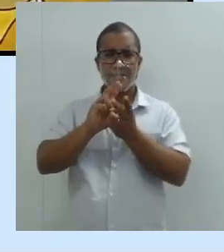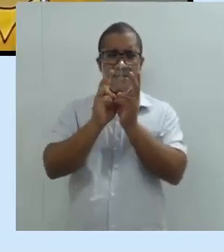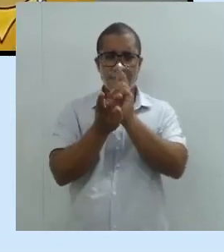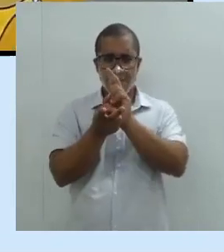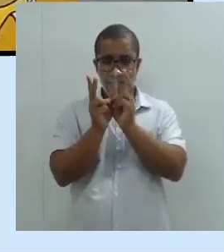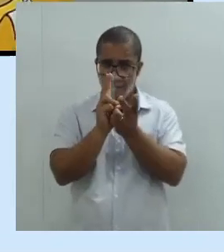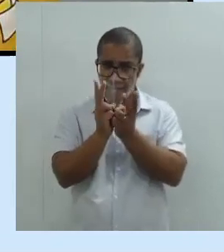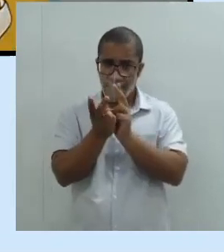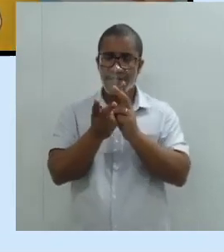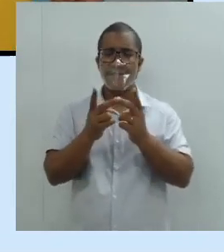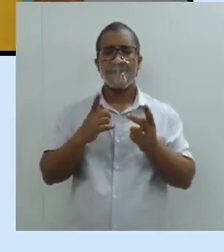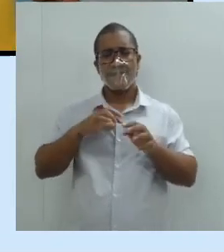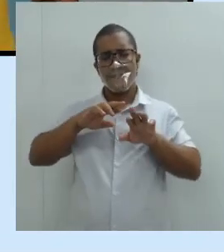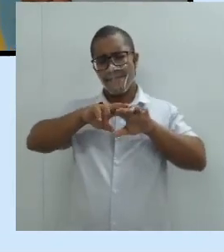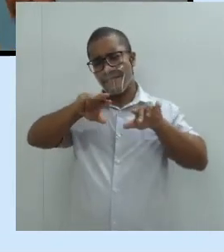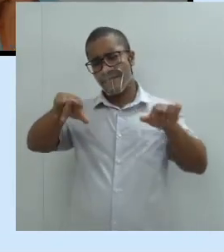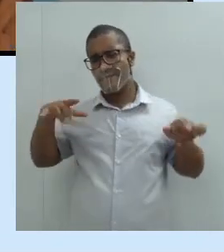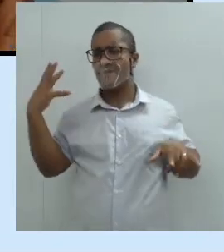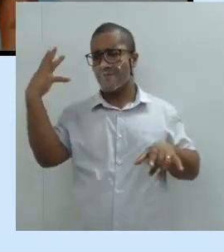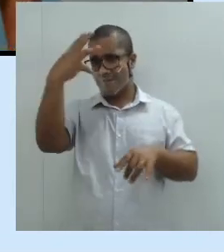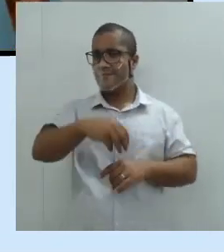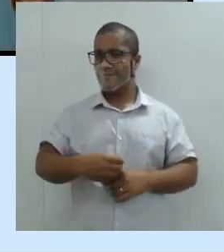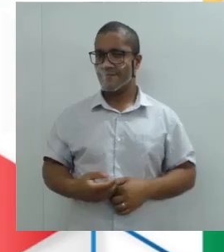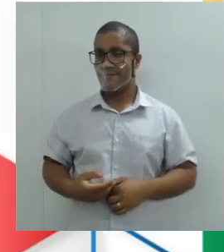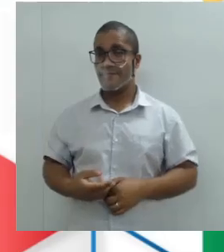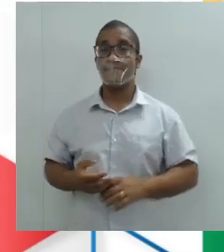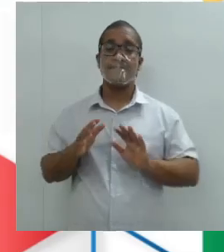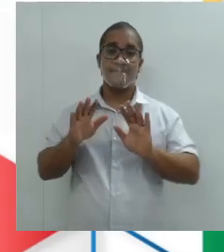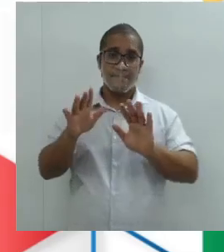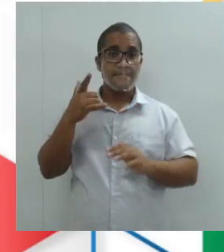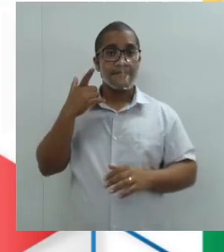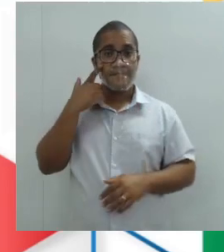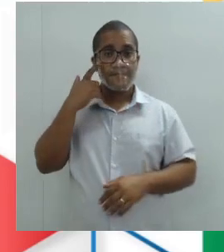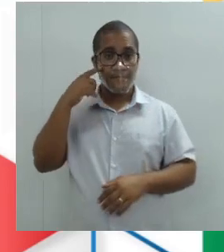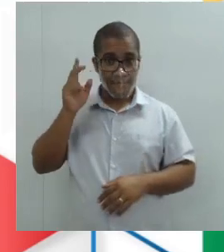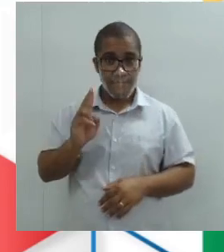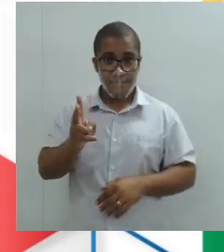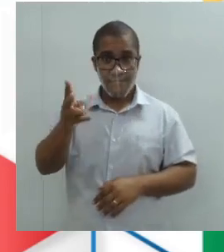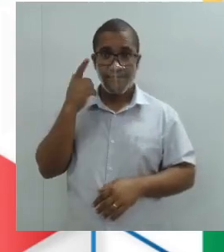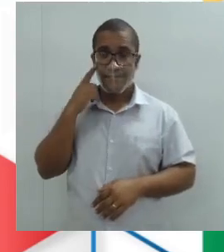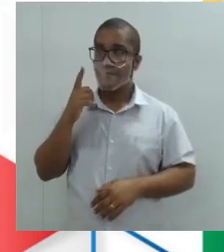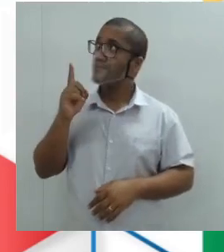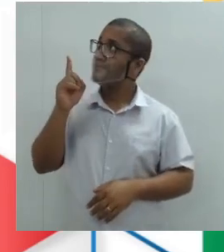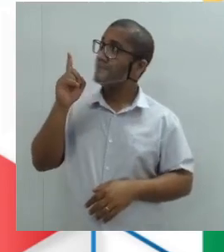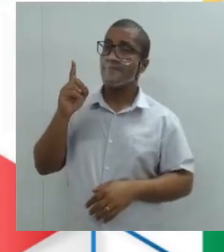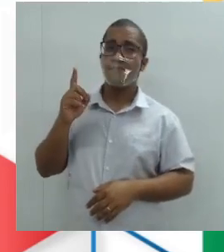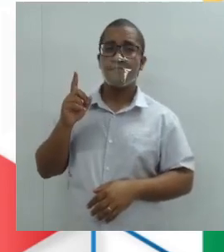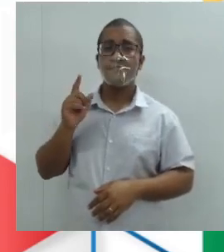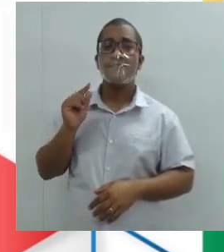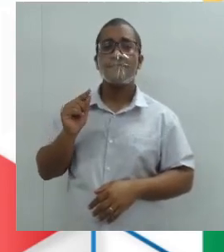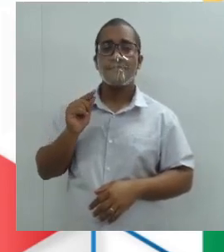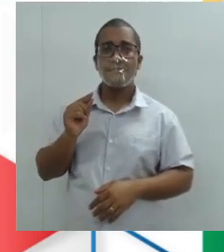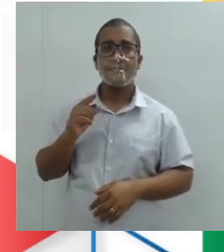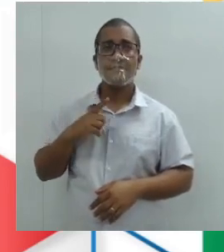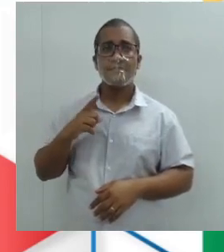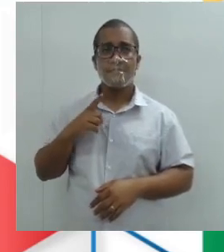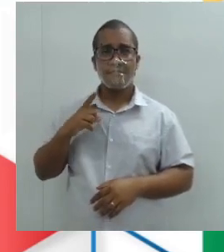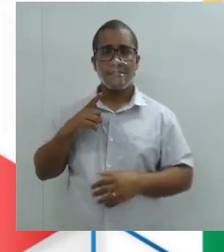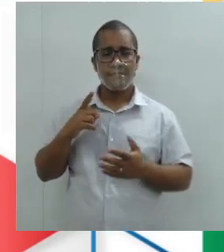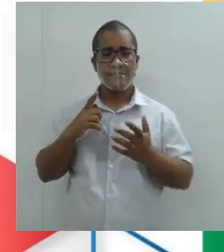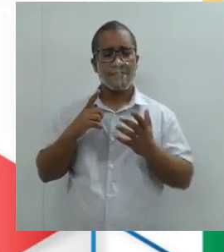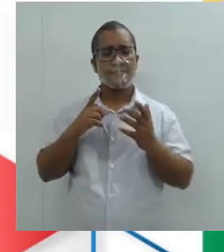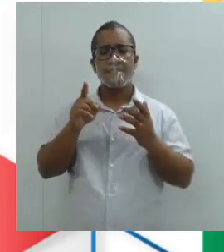coisa toda linda e maravilhosa, tá bom? Vamos dando continuidade aqui na tela? Veja só, o que determina se o